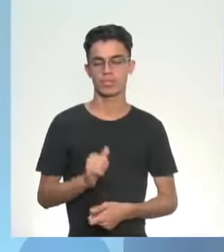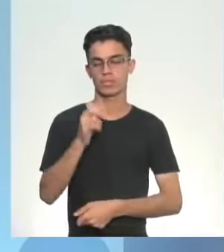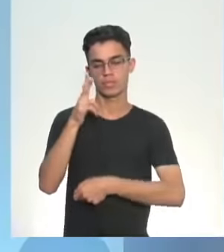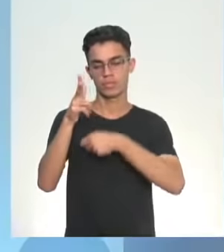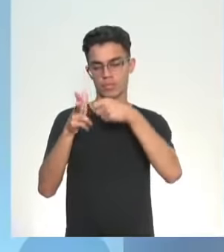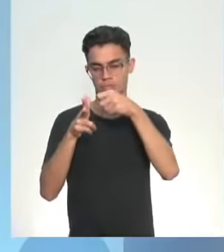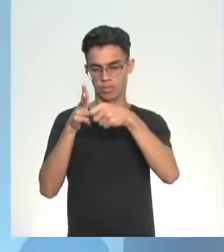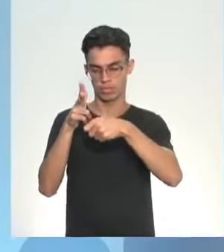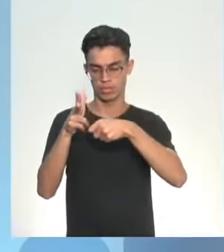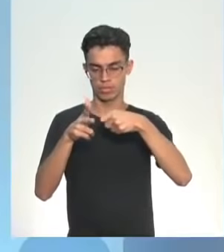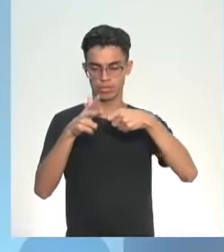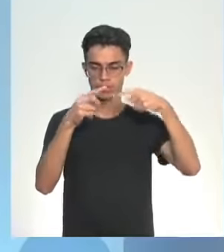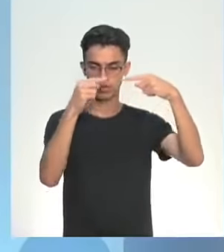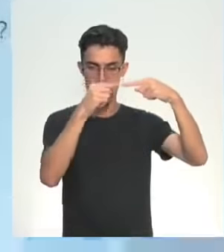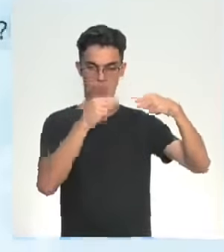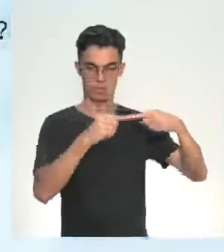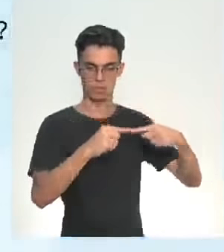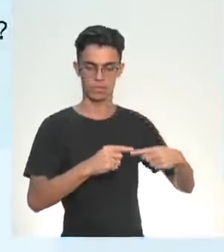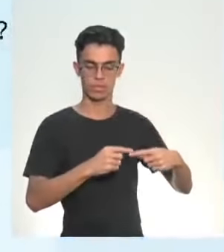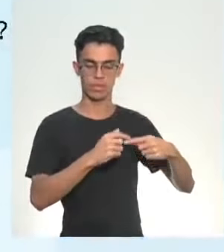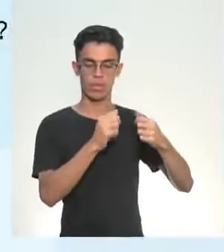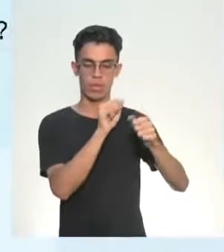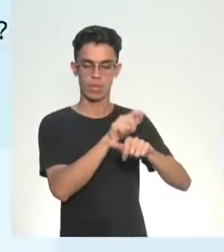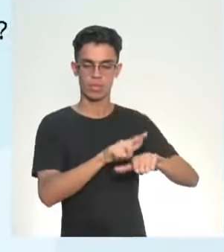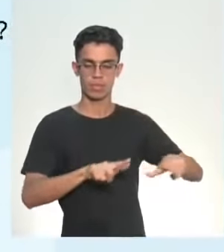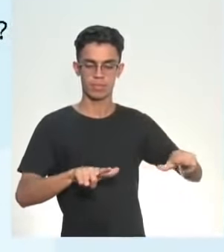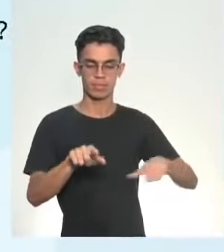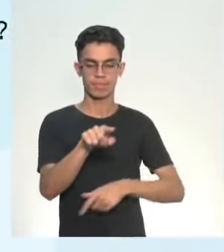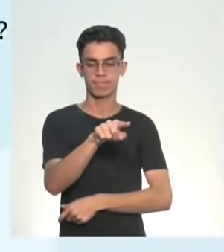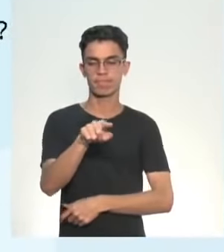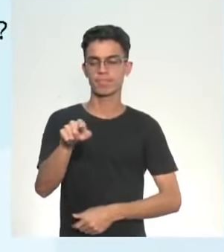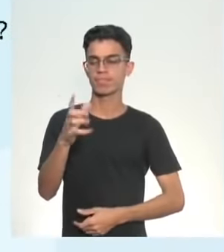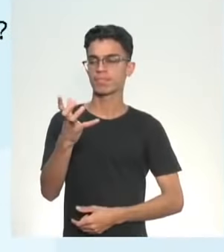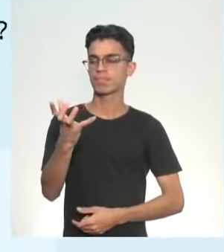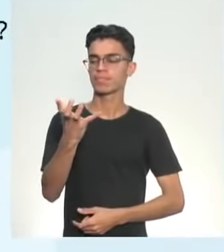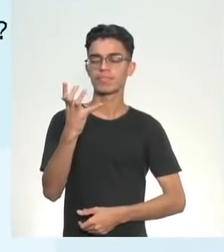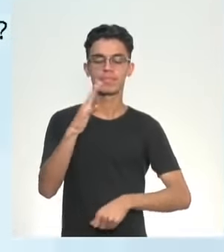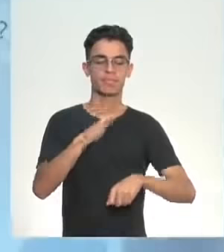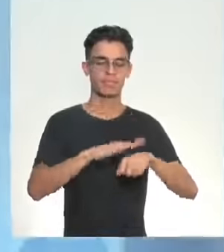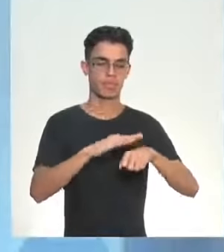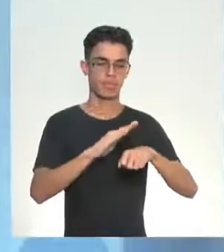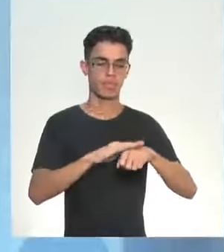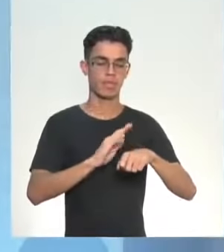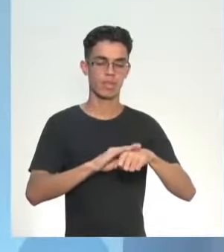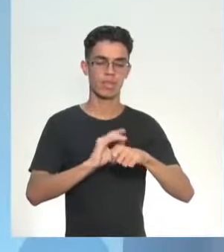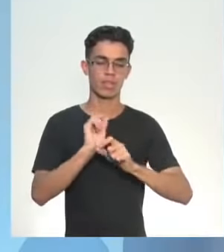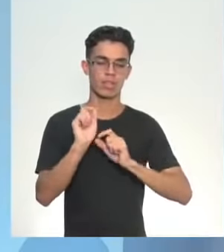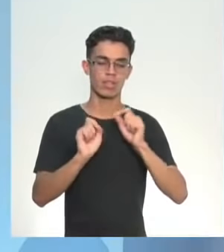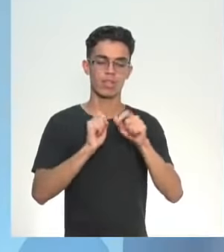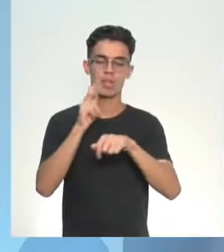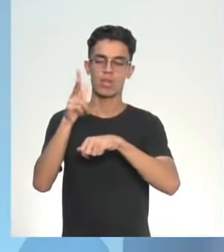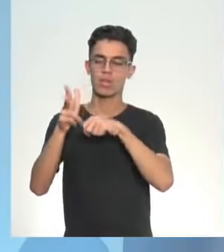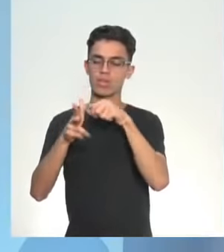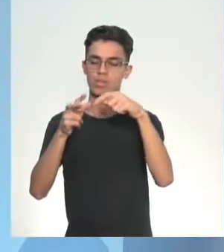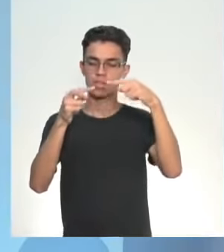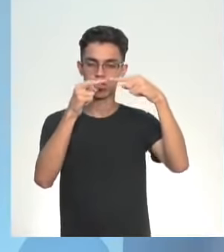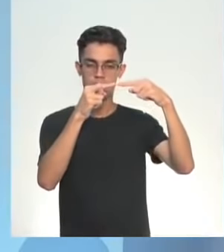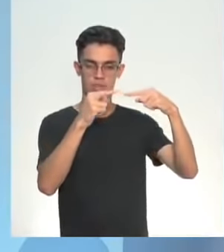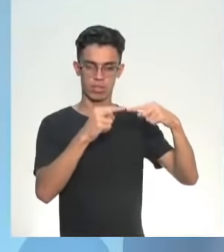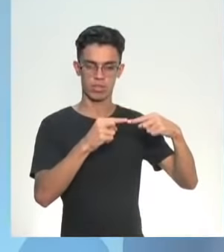vídeo relacionado aí com isso tá bom e eu quero que vocês façam o seguinte Let's watch a vídeo que o